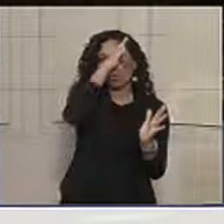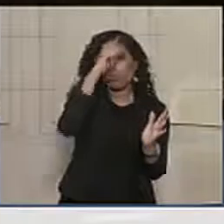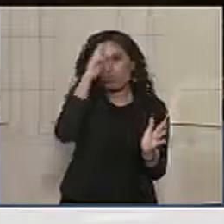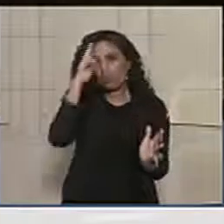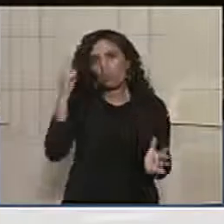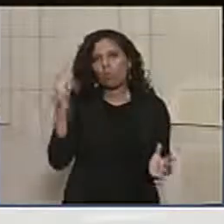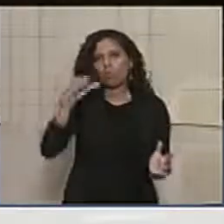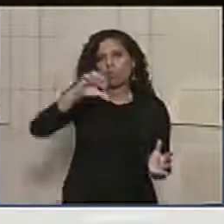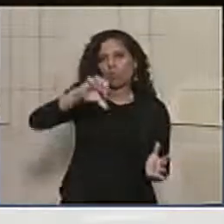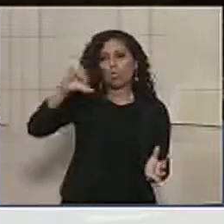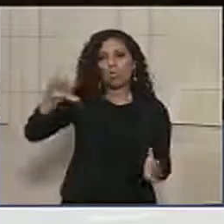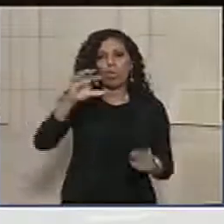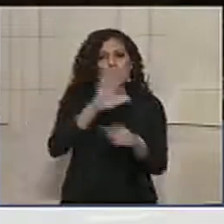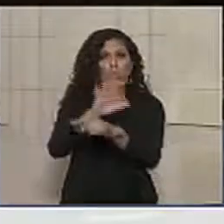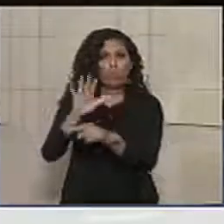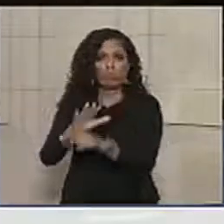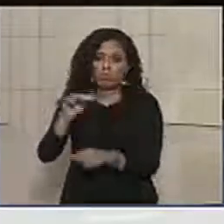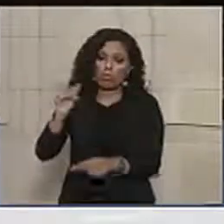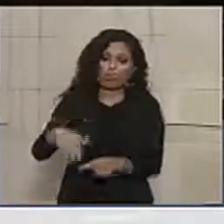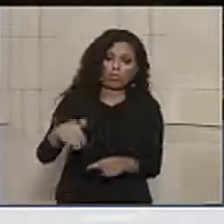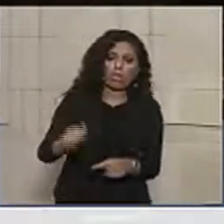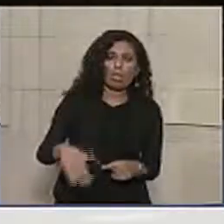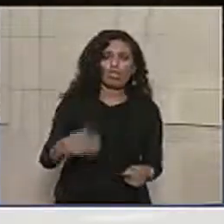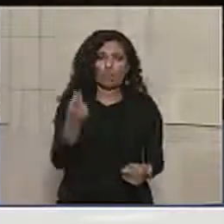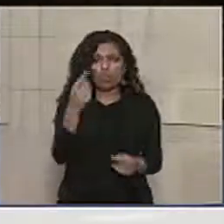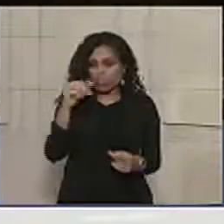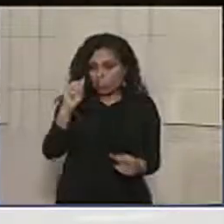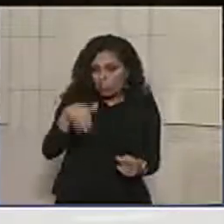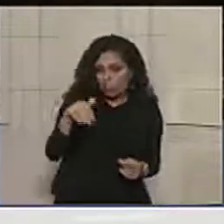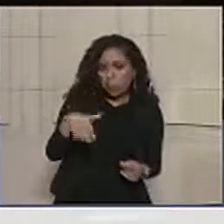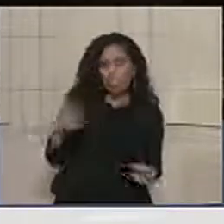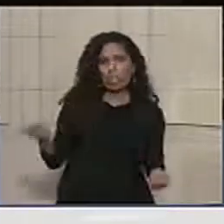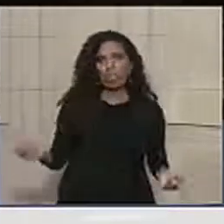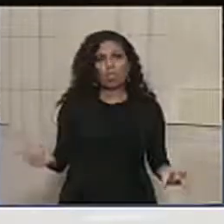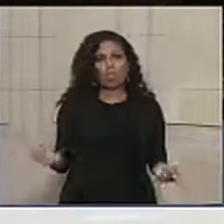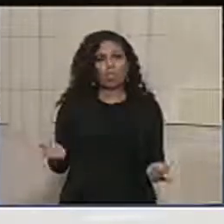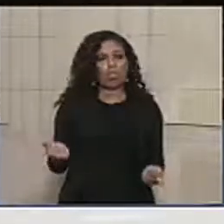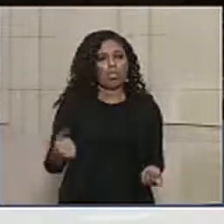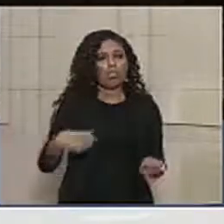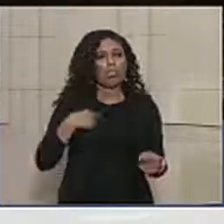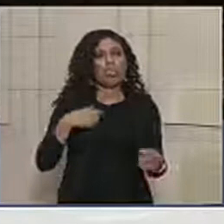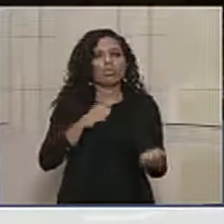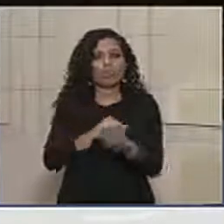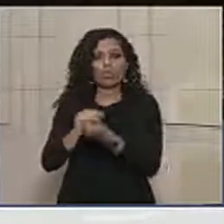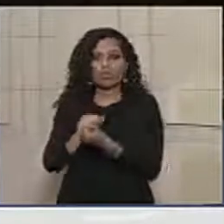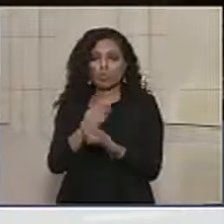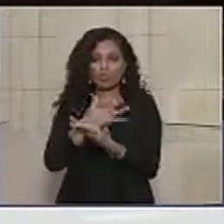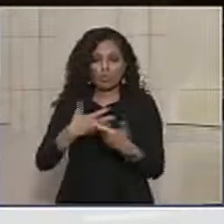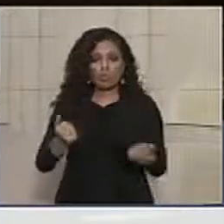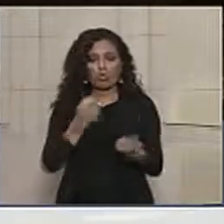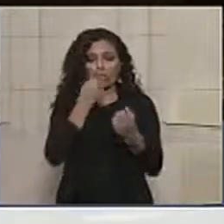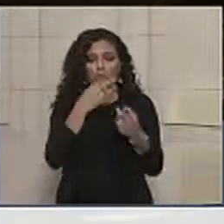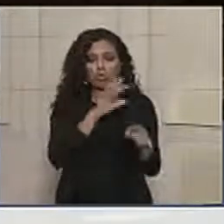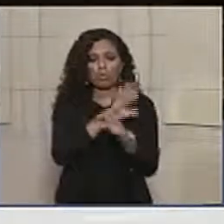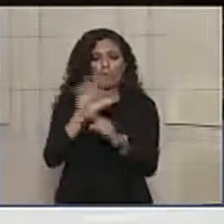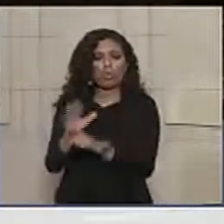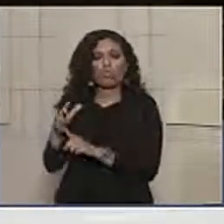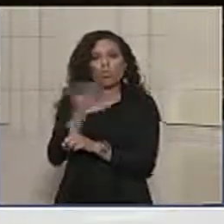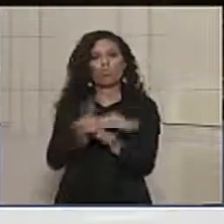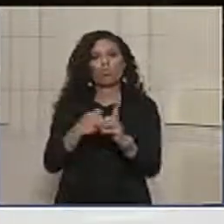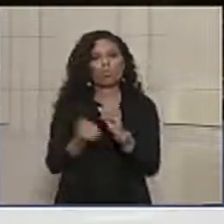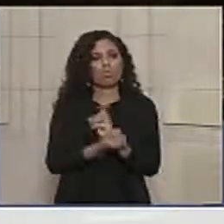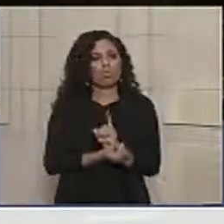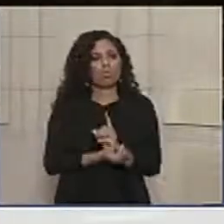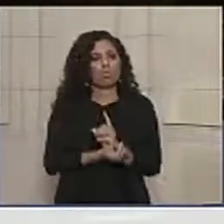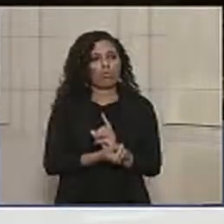muito mais barato e muito mais prático. Eu sempre estarei do lado que for positivo para a sociedade. E isso, segundo